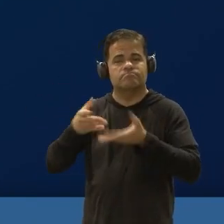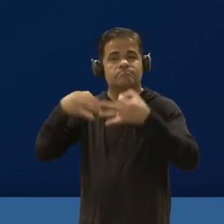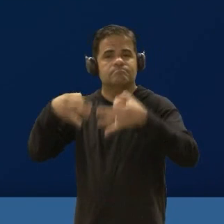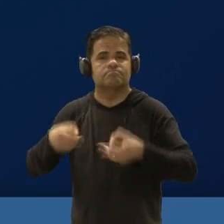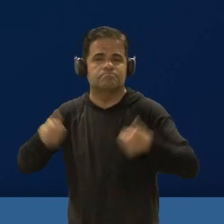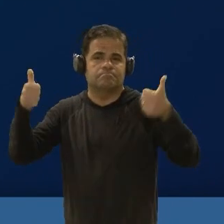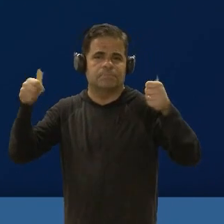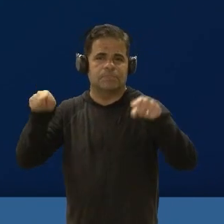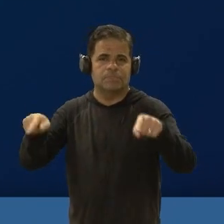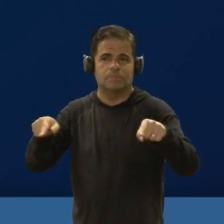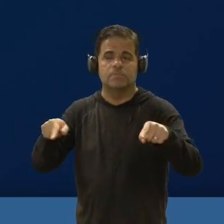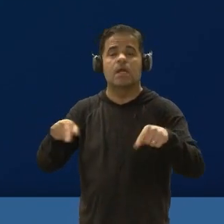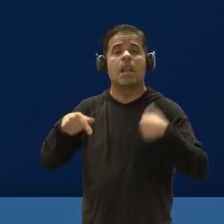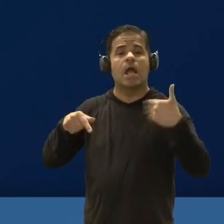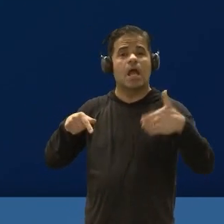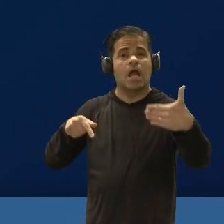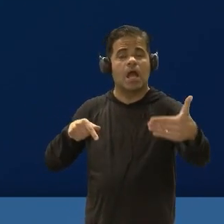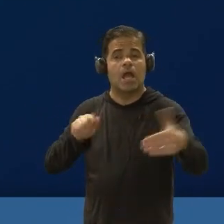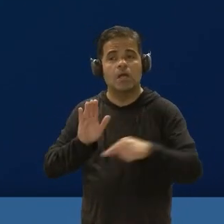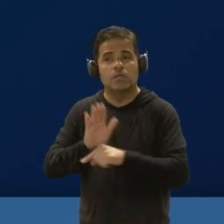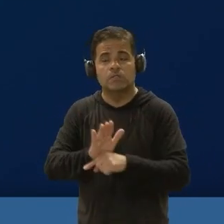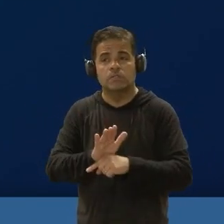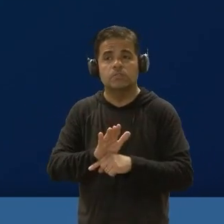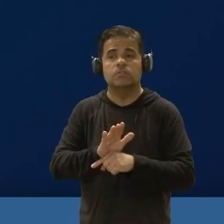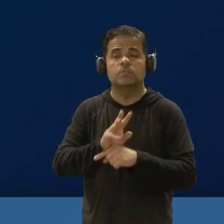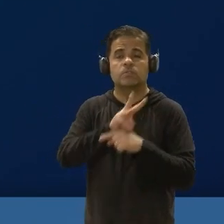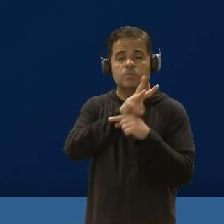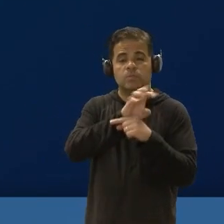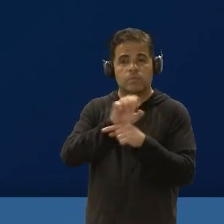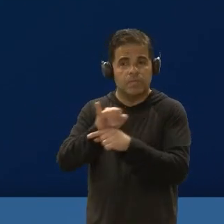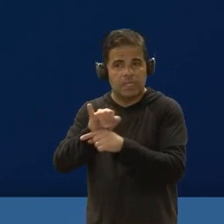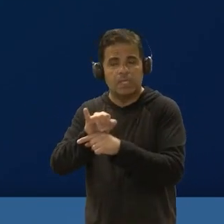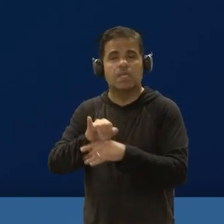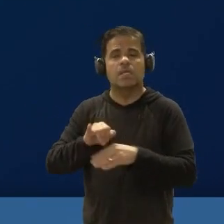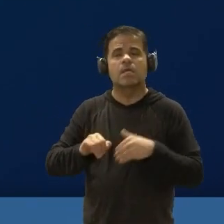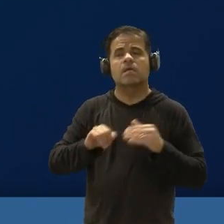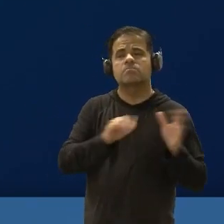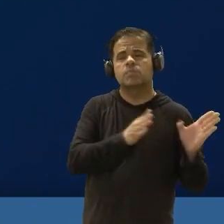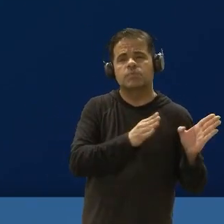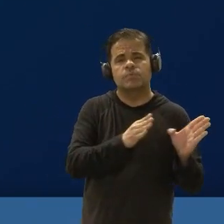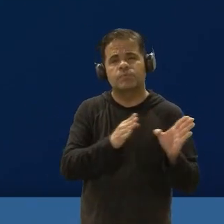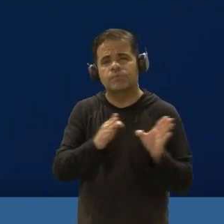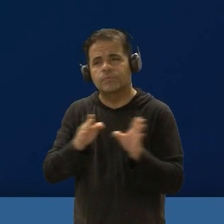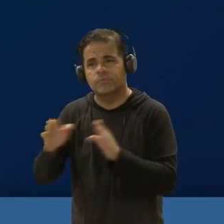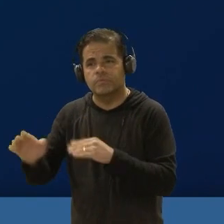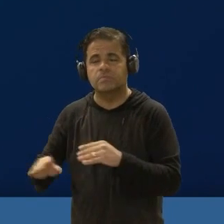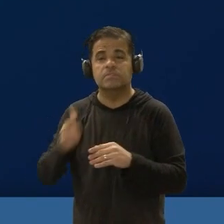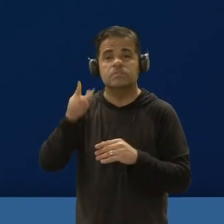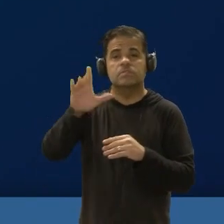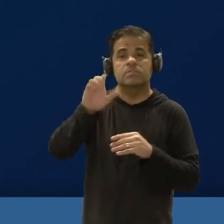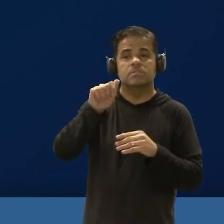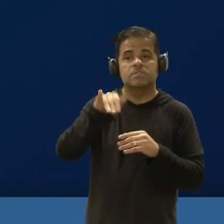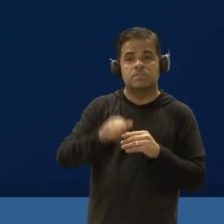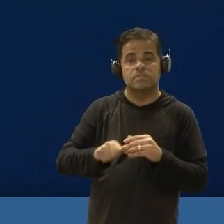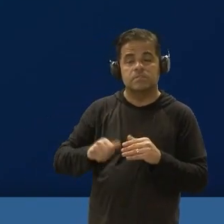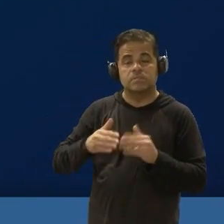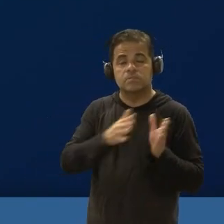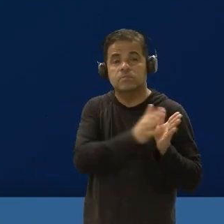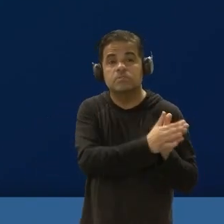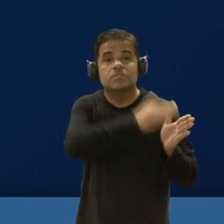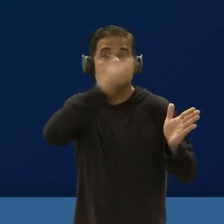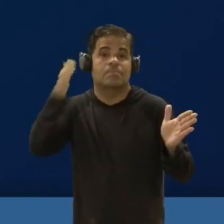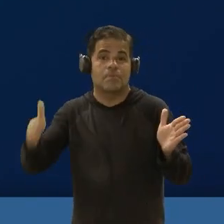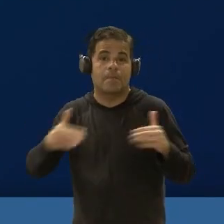adequado. Ela sacia, o whey é mais saciante em longo prazo, enquanto a caseína é mais saciante no longo